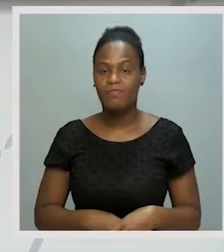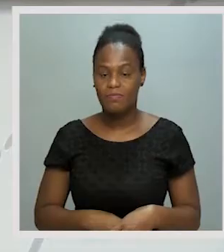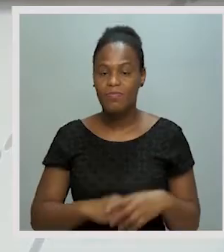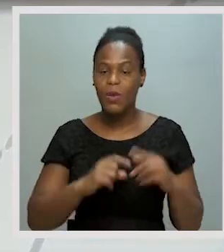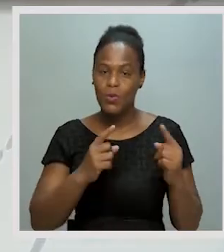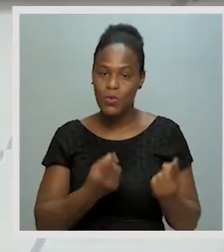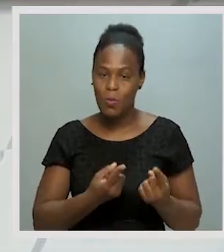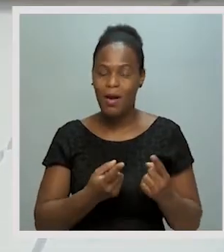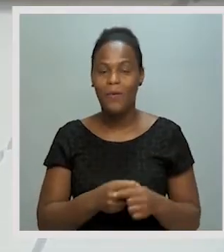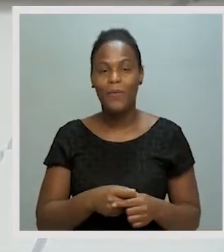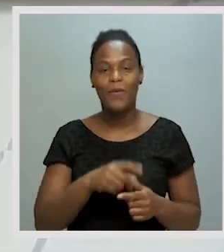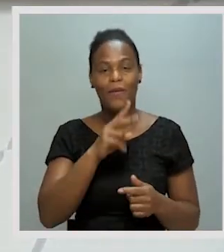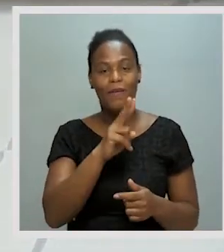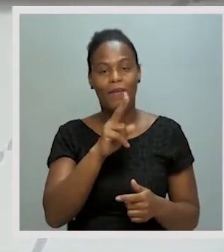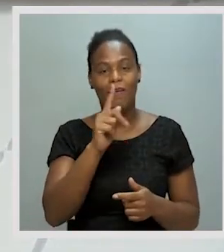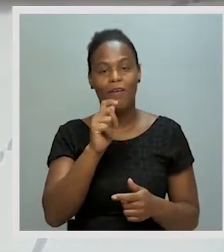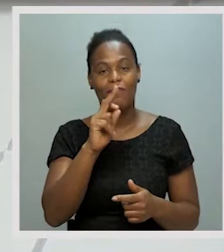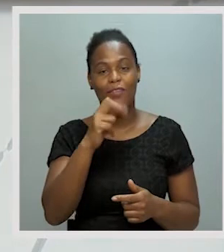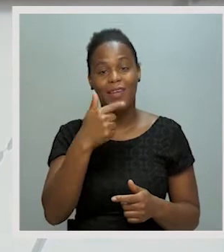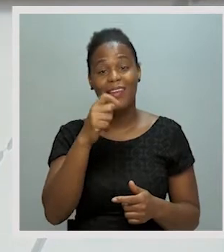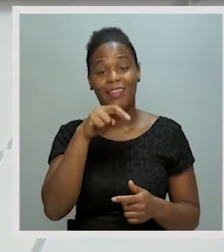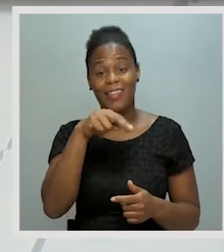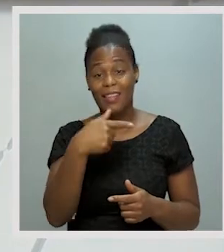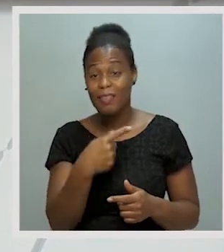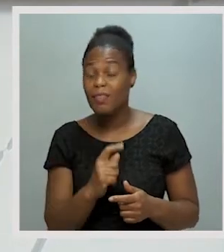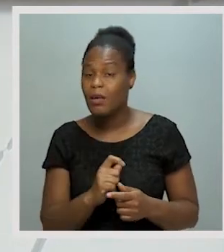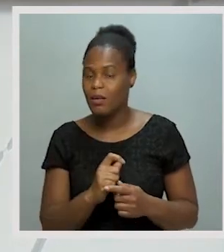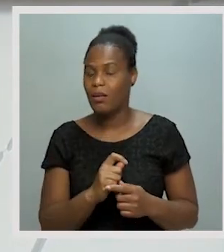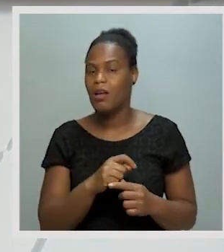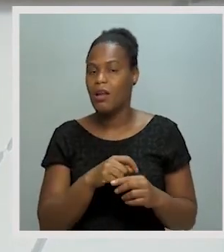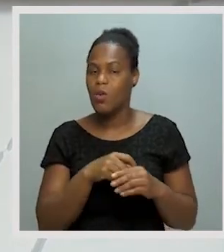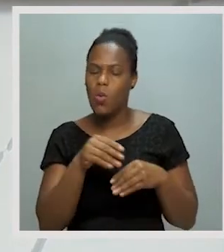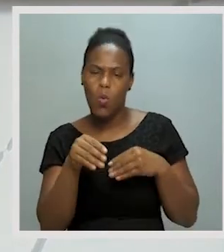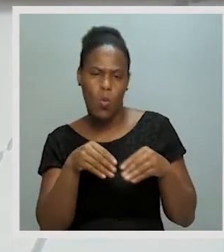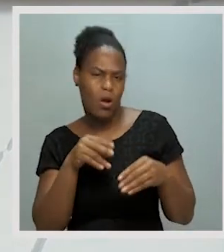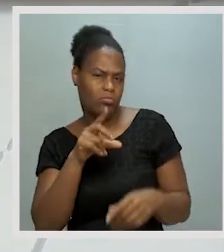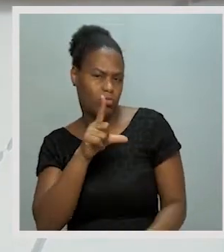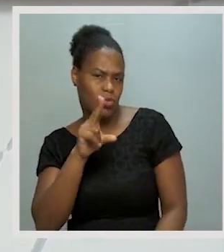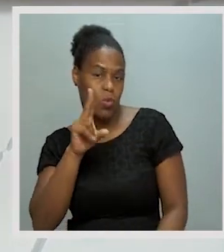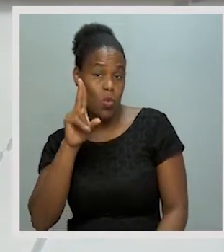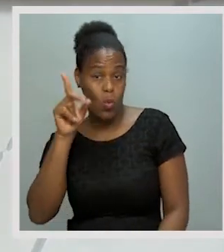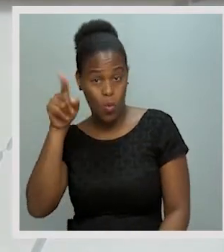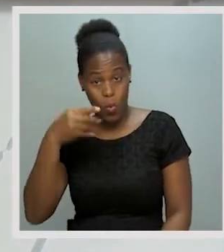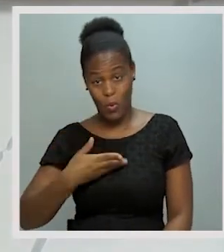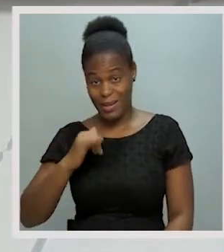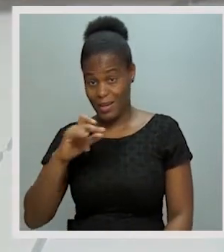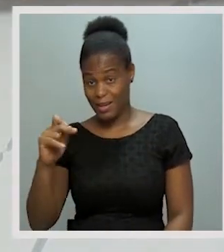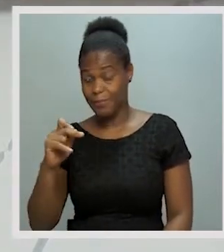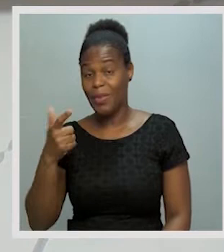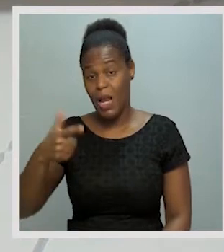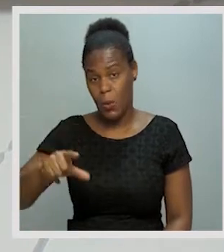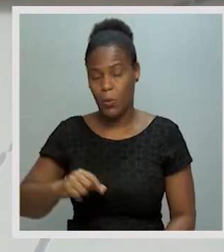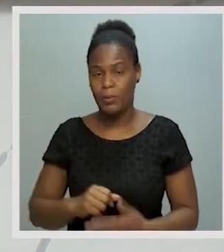O sumário é vertente lúdica da língua. Na aula passada, nós estivemos